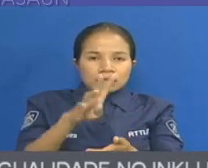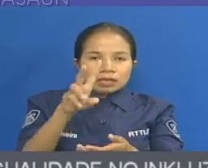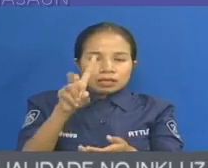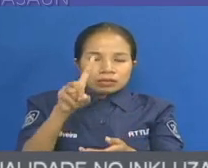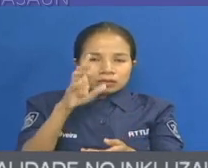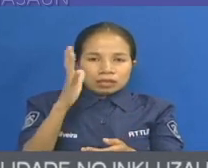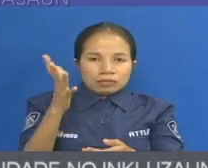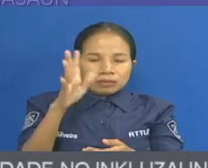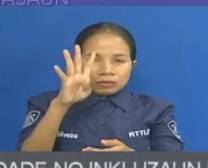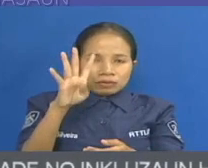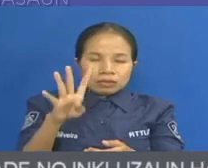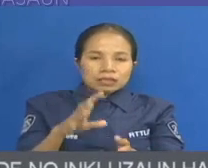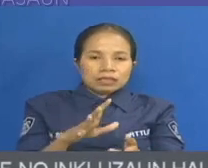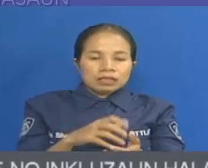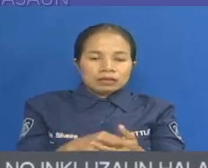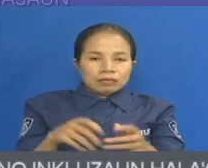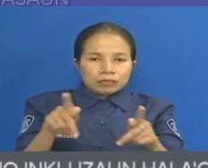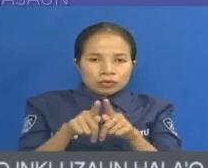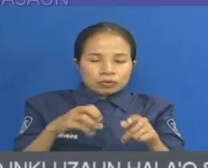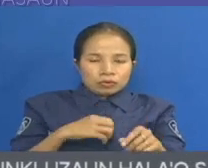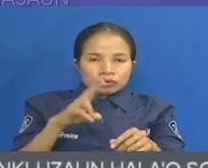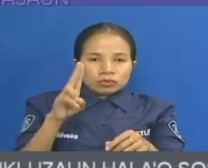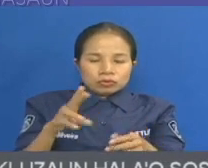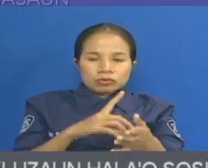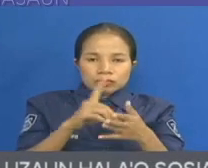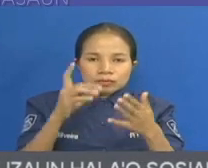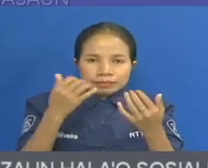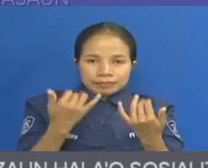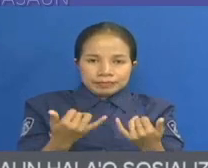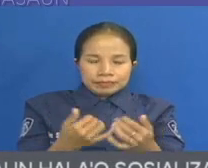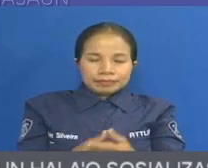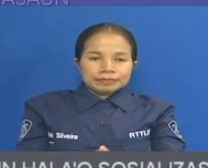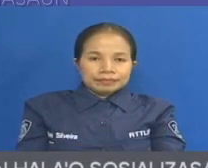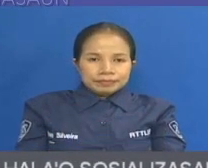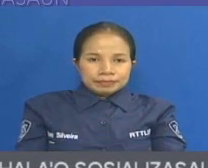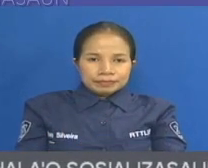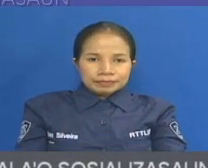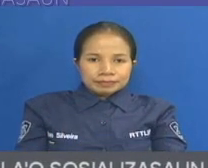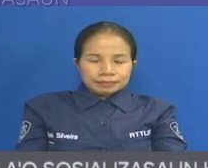e a Suku Wagai posto ao su fim da semana.